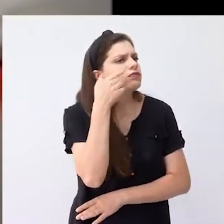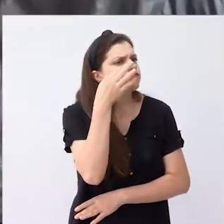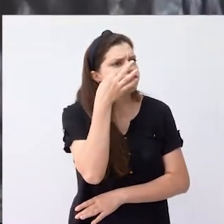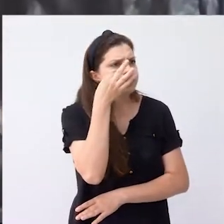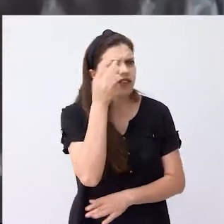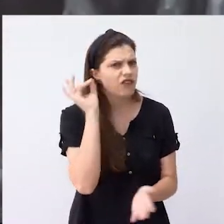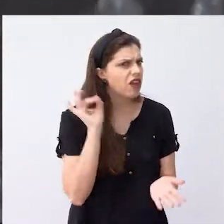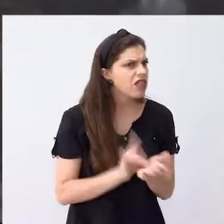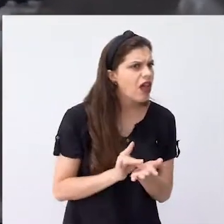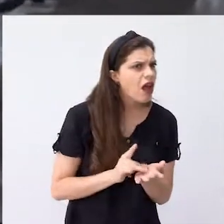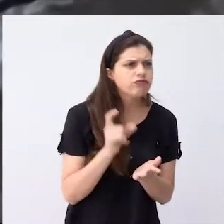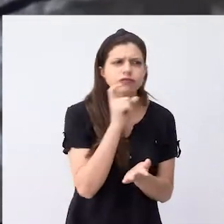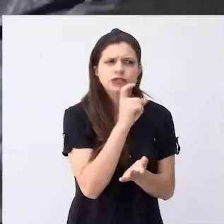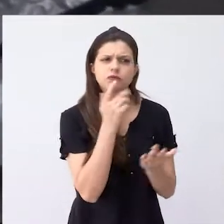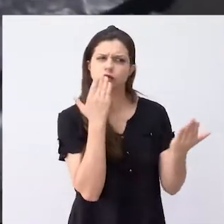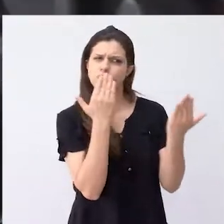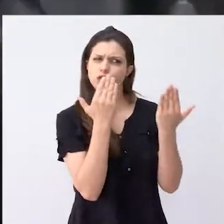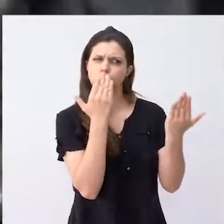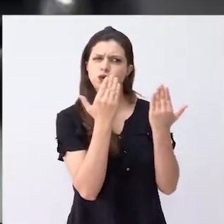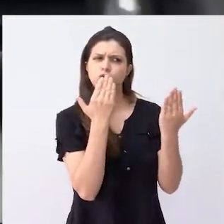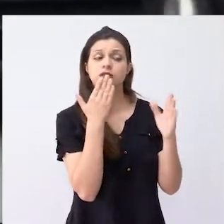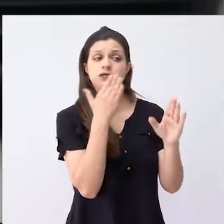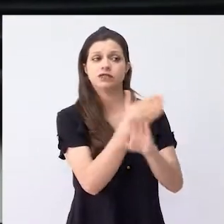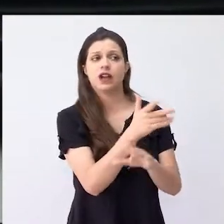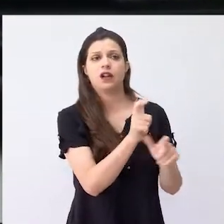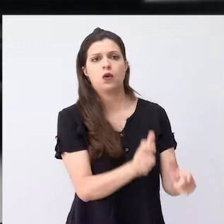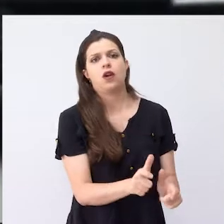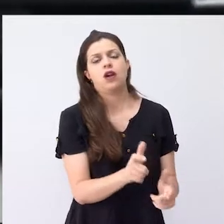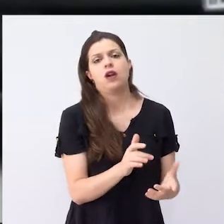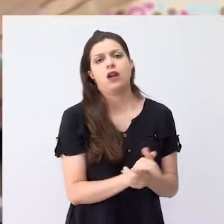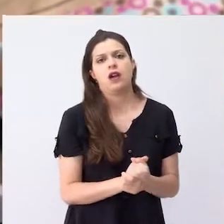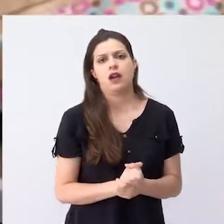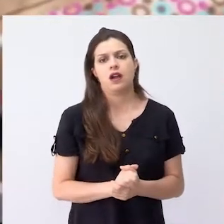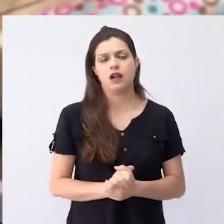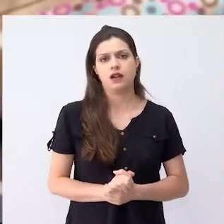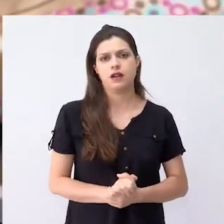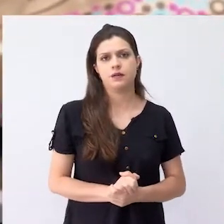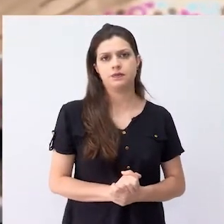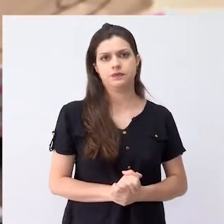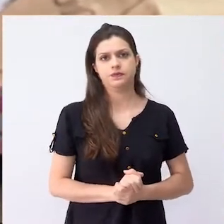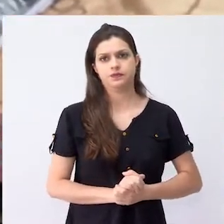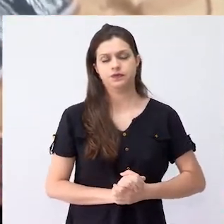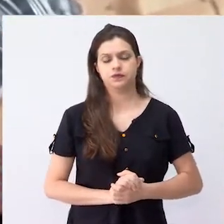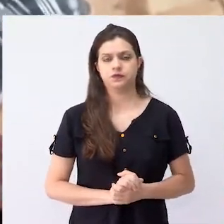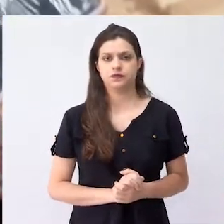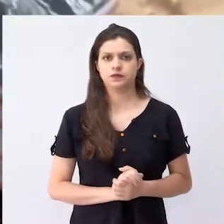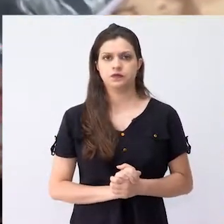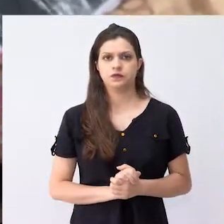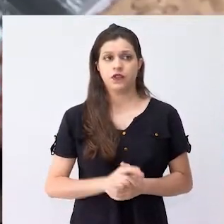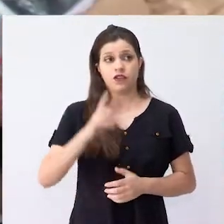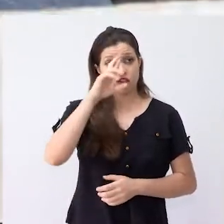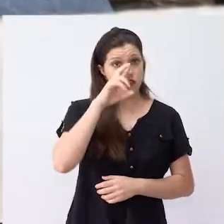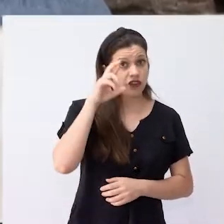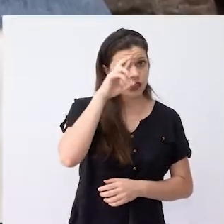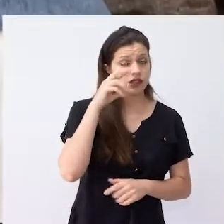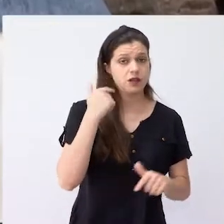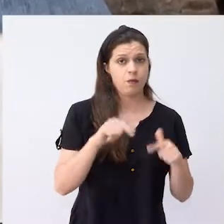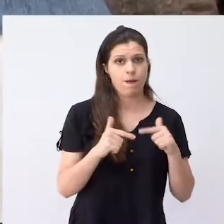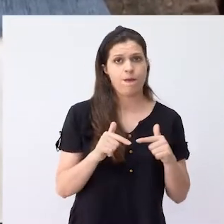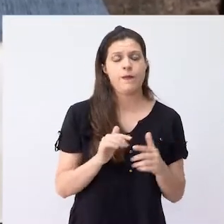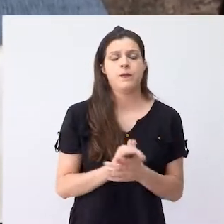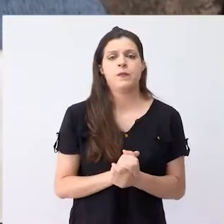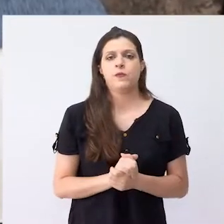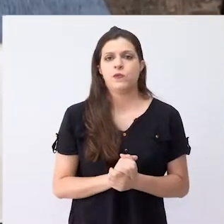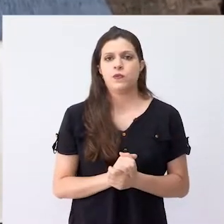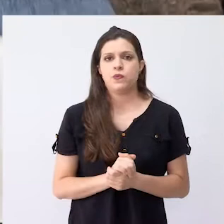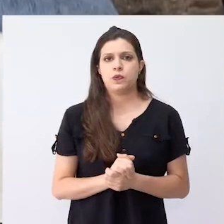verificar a veracidade dessa denúncia, vai fazer uma diligência, seja pessoalmente, ou seja através da fiscalização do